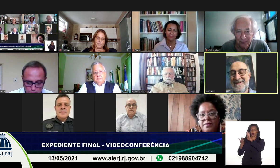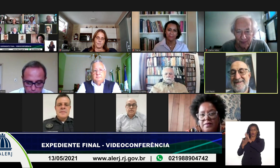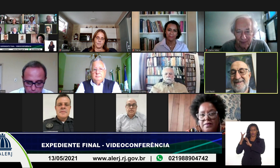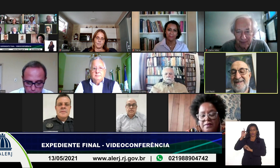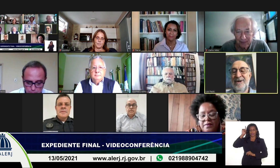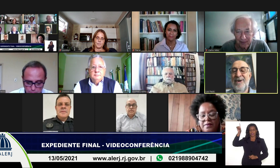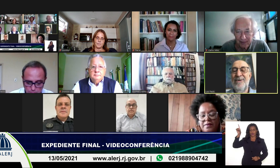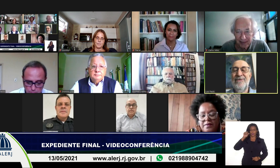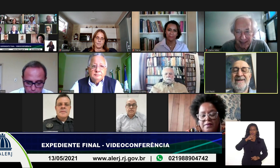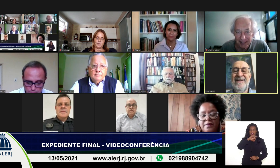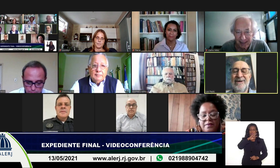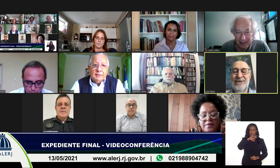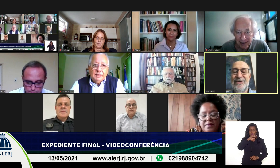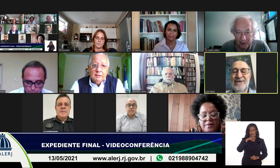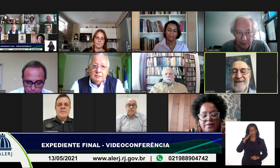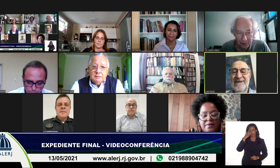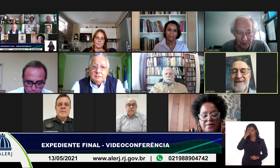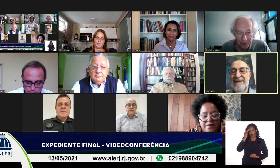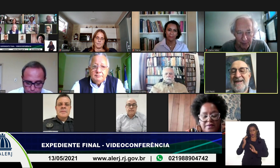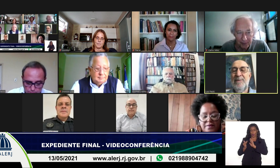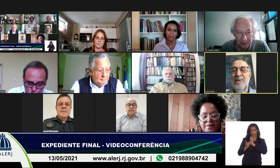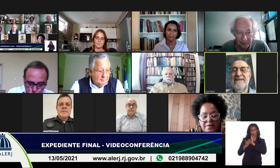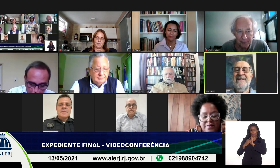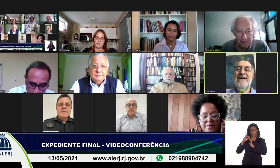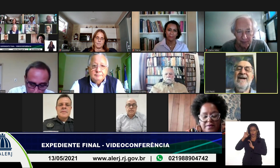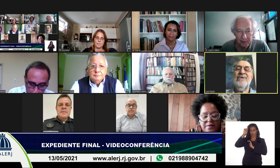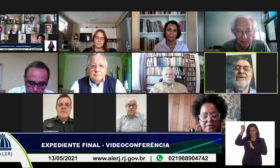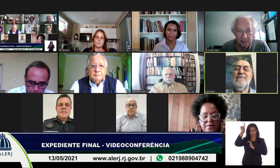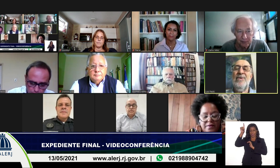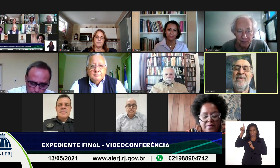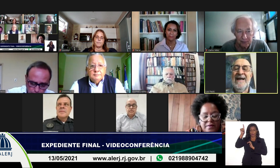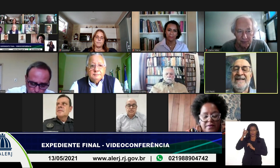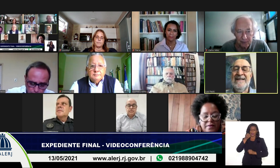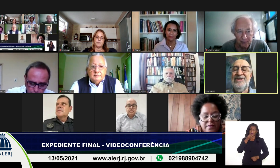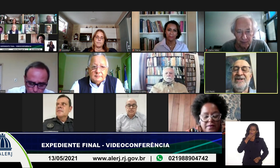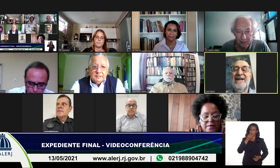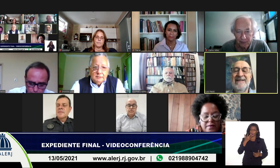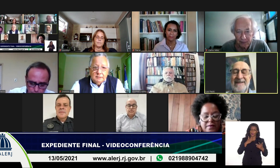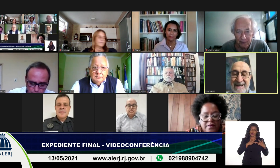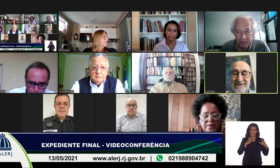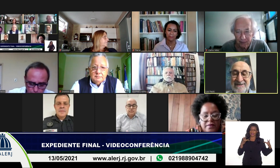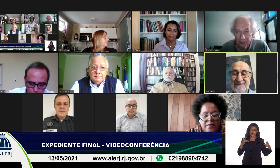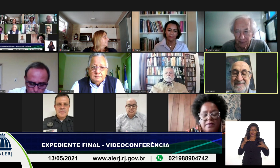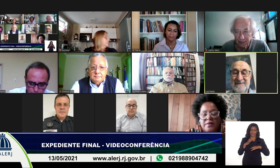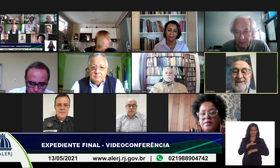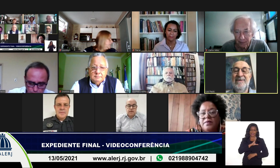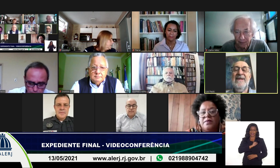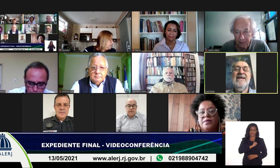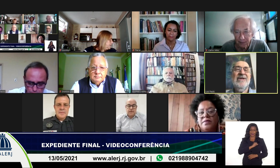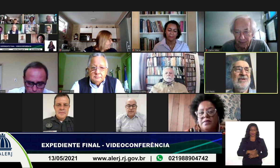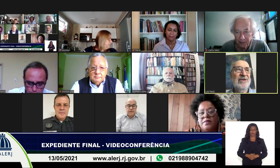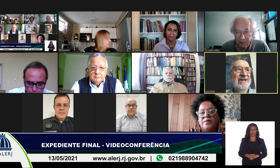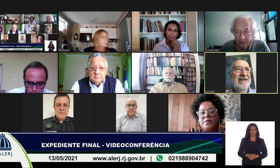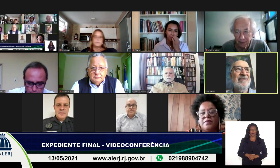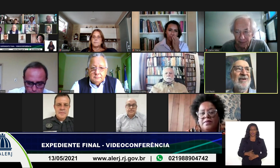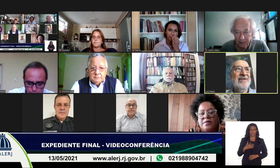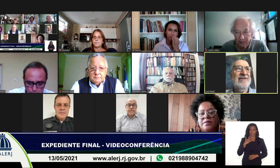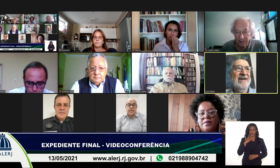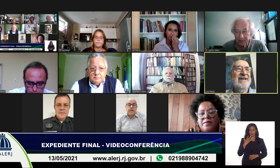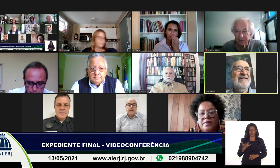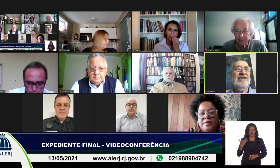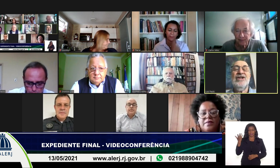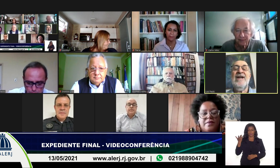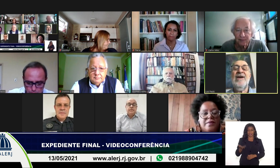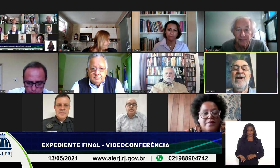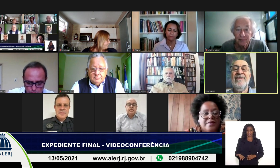quem louva a Deus é exponencial de bondade e de caridade então eu diria que vossa